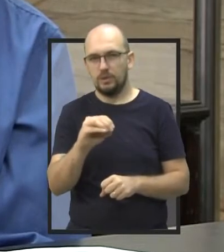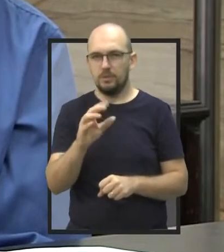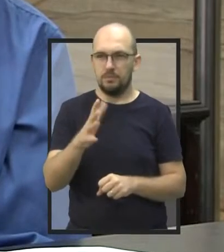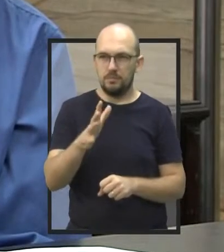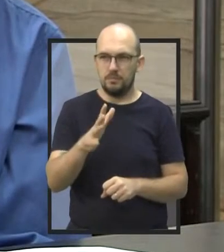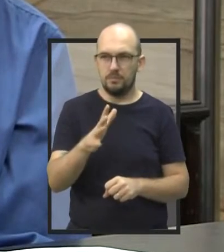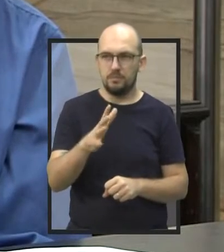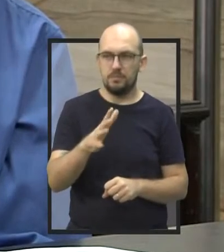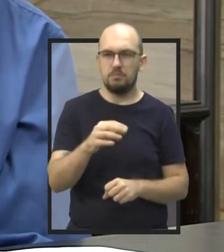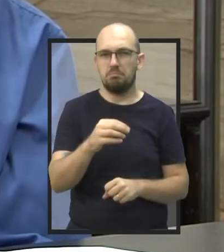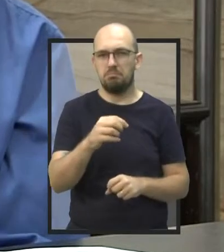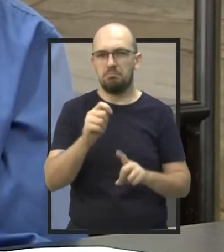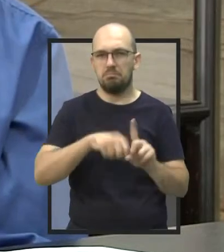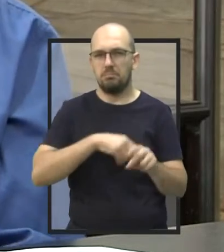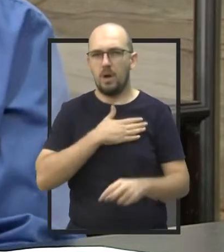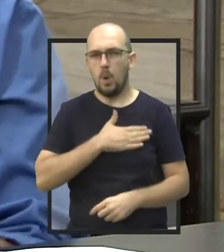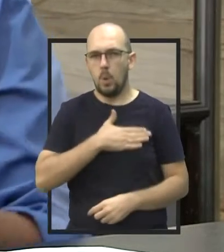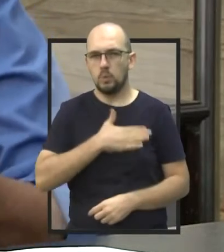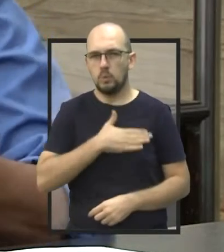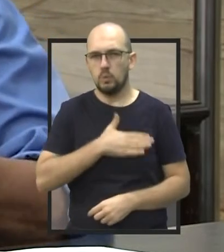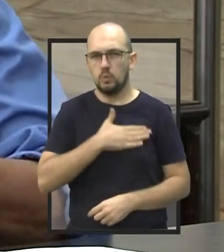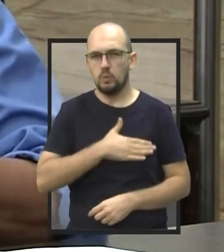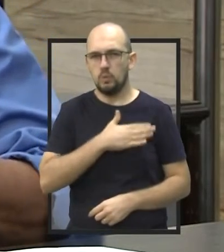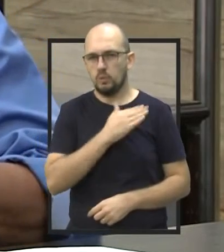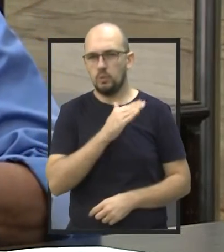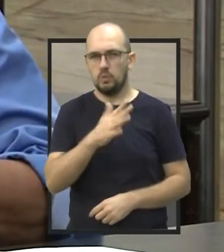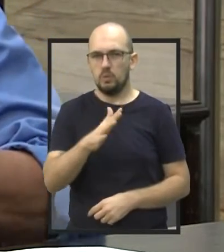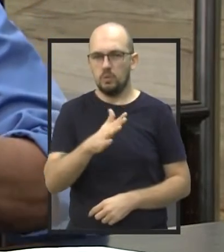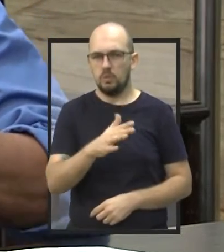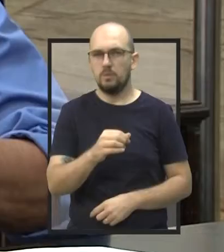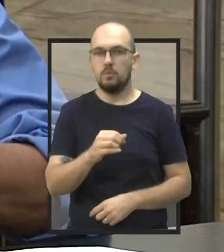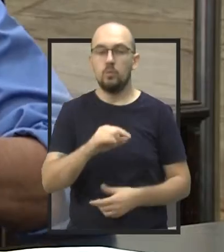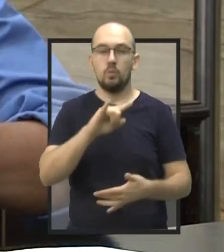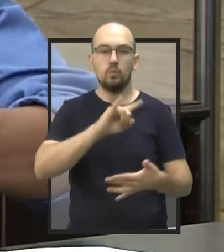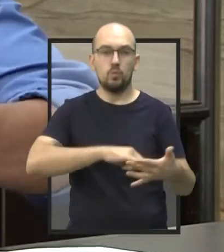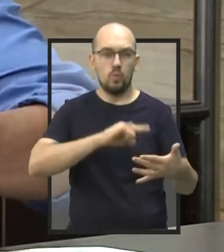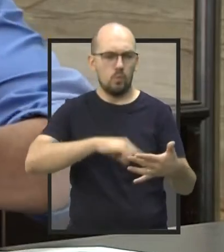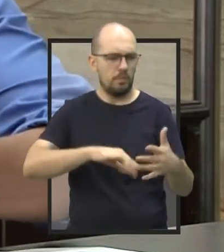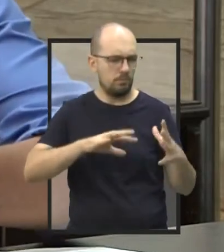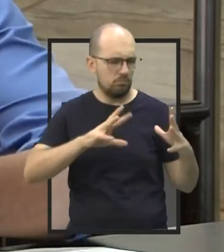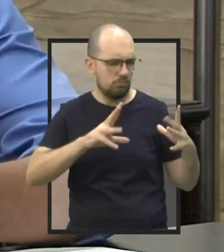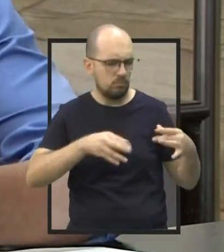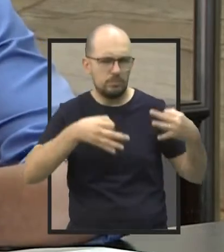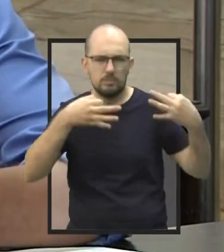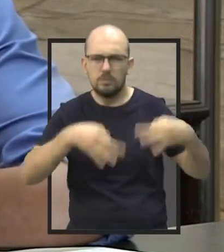de agosto, a AMAI estava com a documentação em ordem para